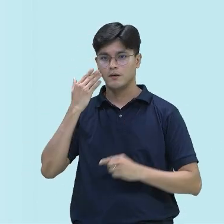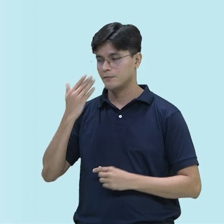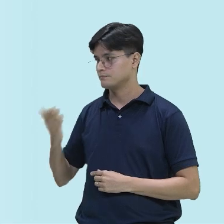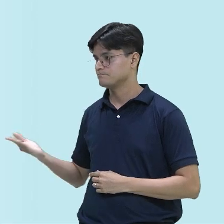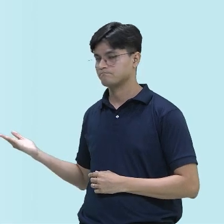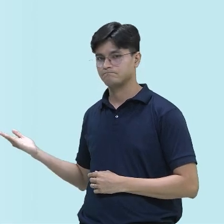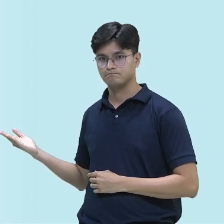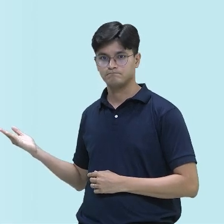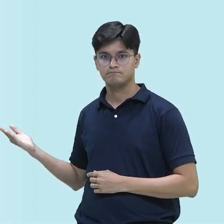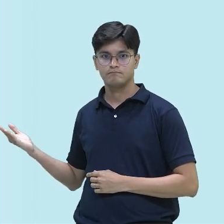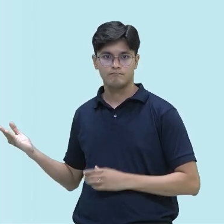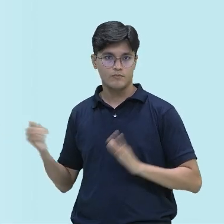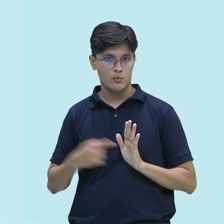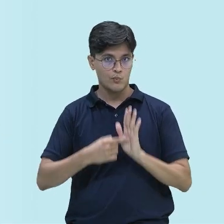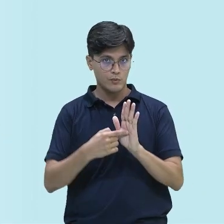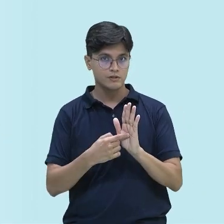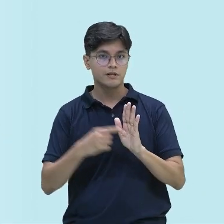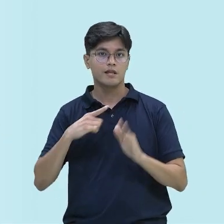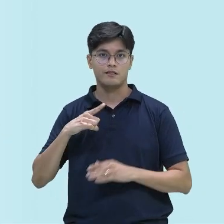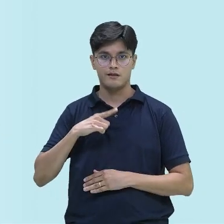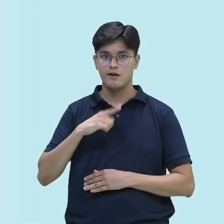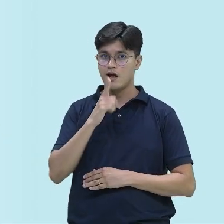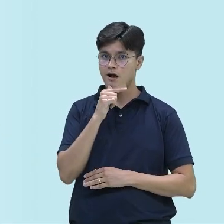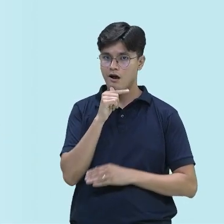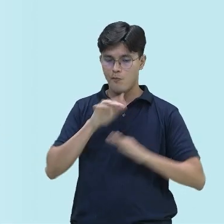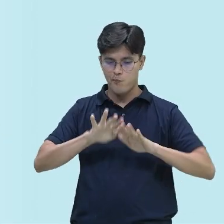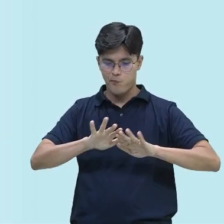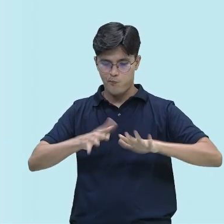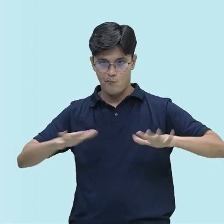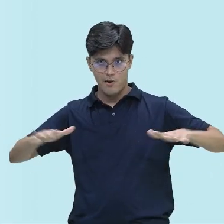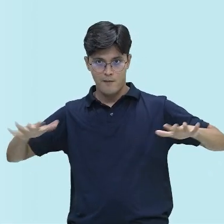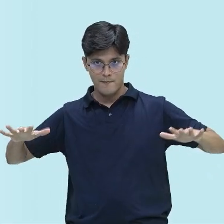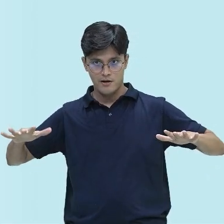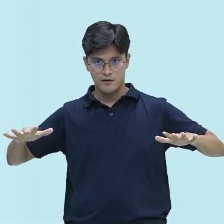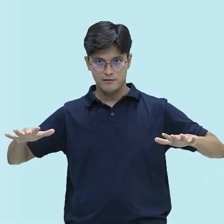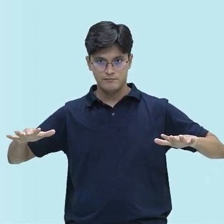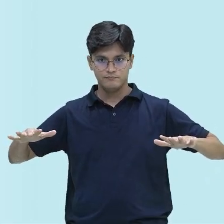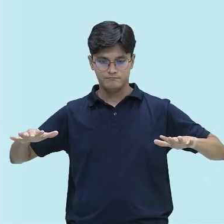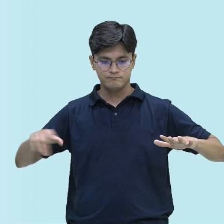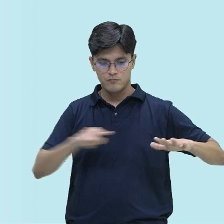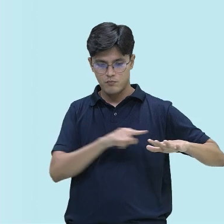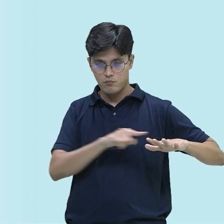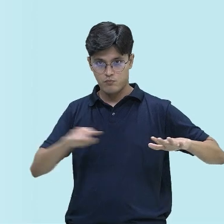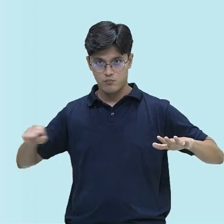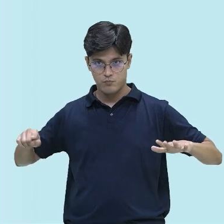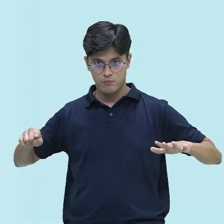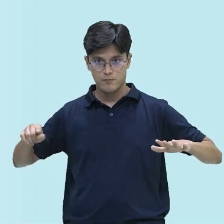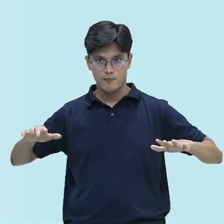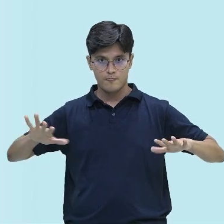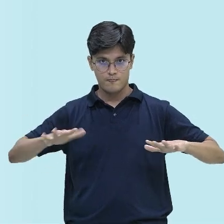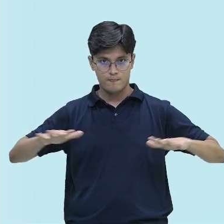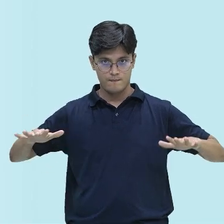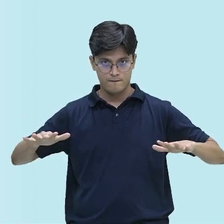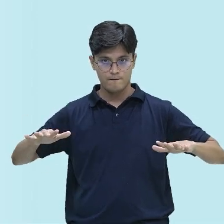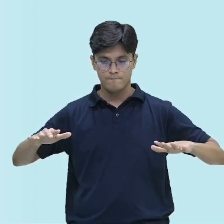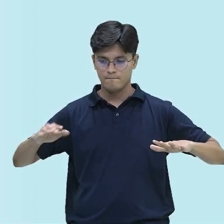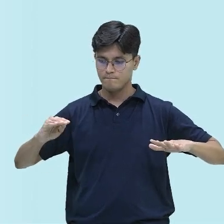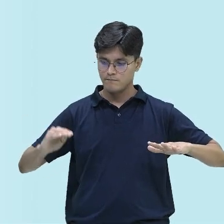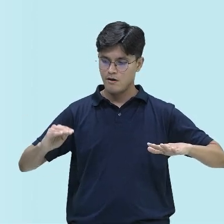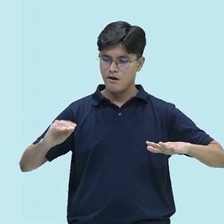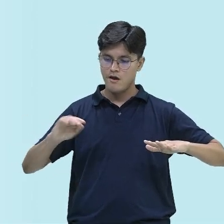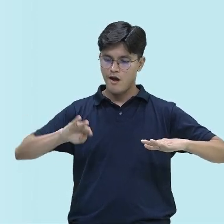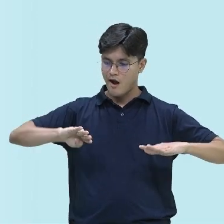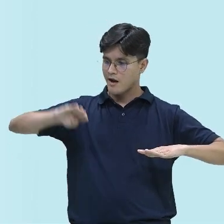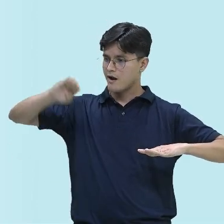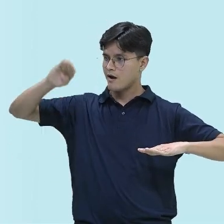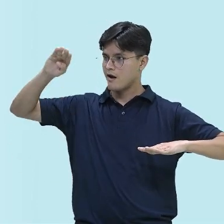uma reta. Aqui a gente tem o mar e aqui, olha, a gente vai encontrar a altitude da montanha.